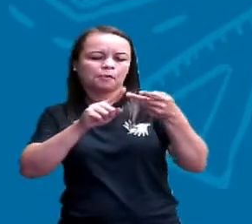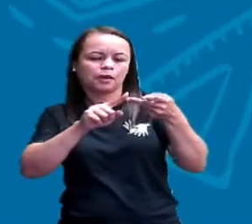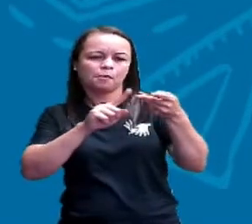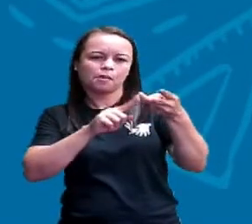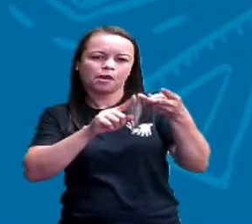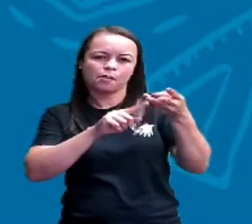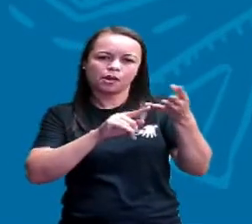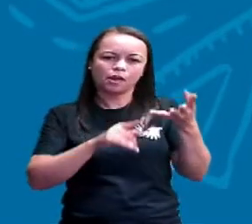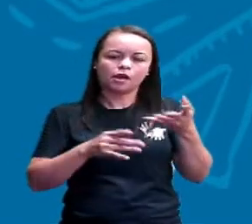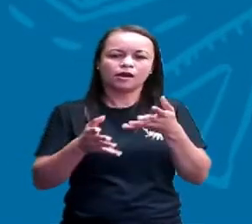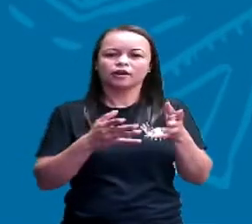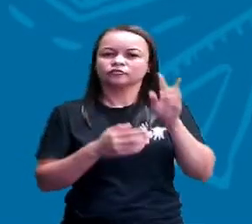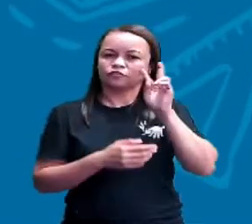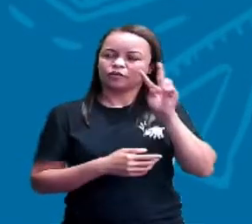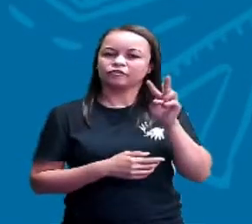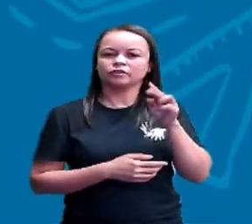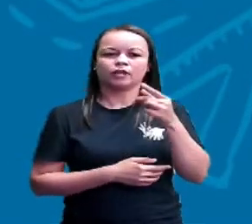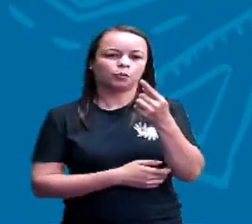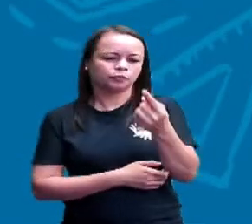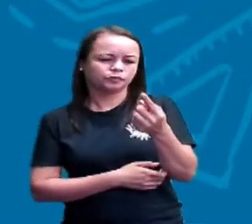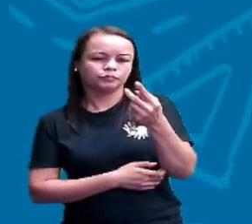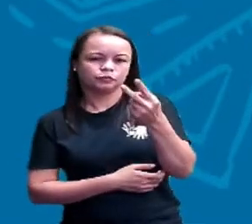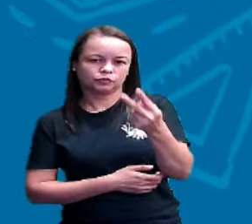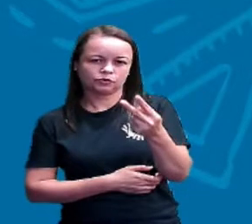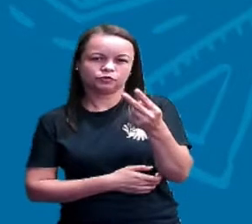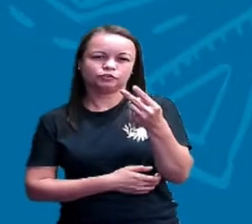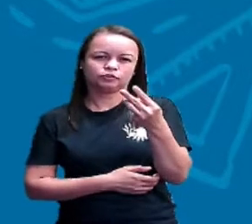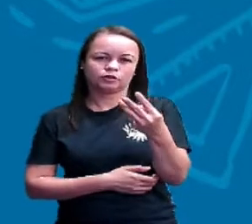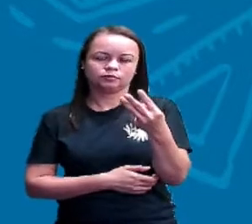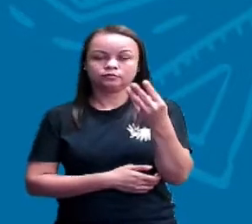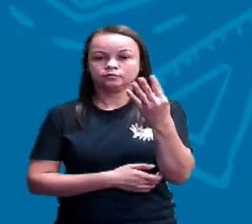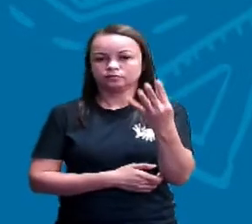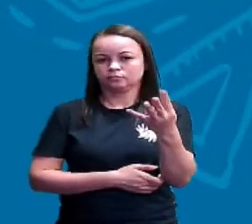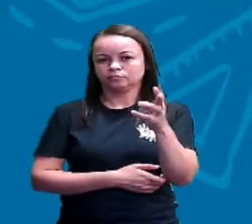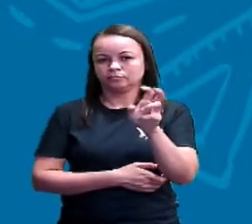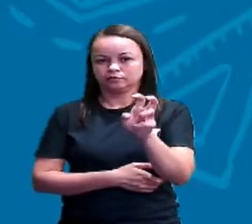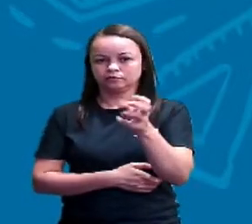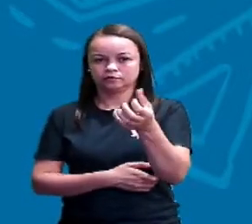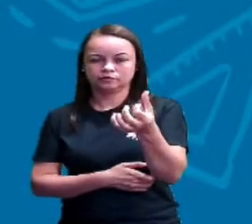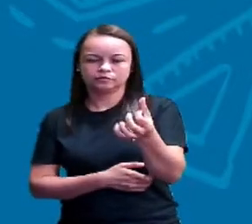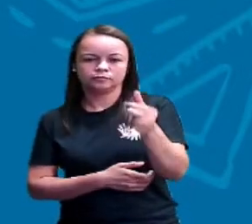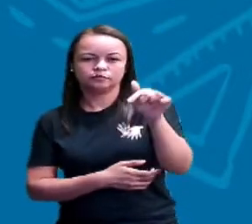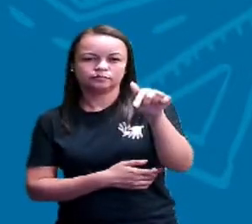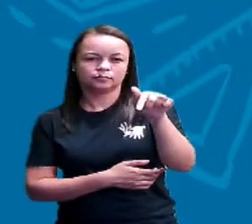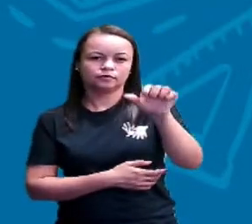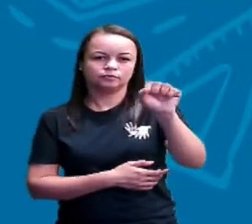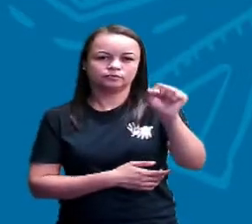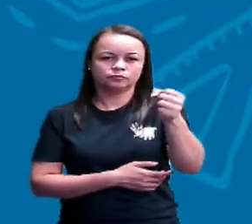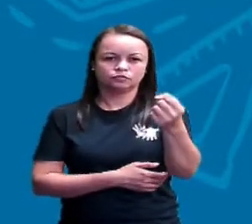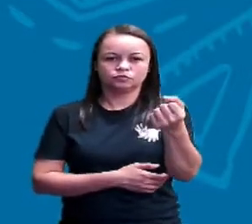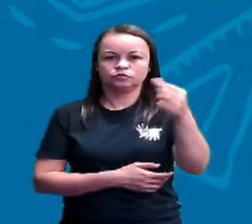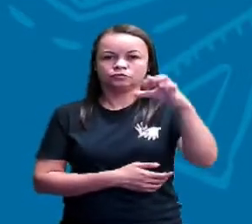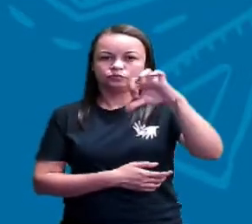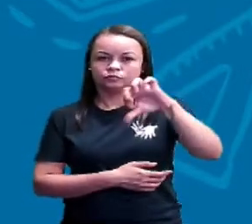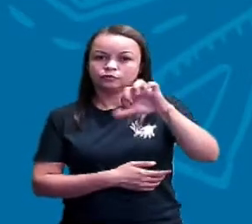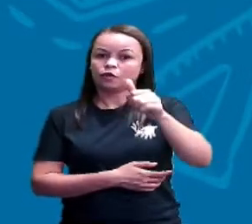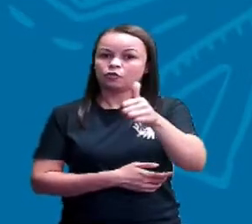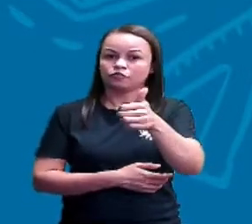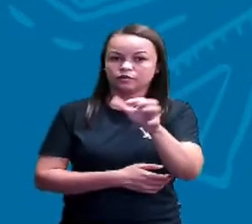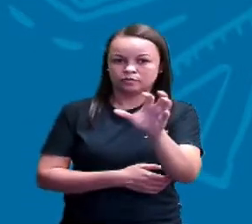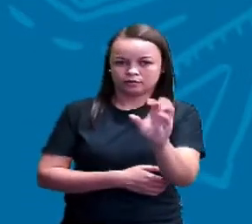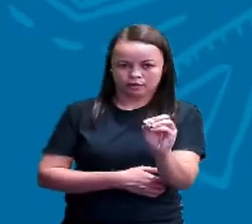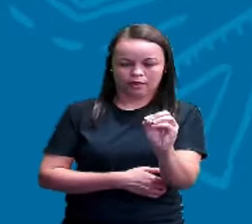ver que tem, ó, 1, 2, 3, 4, 5, 6, 7, 8, 9,